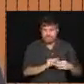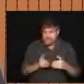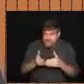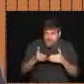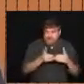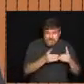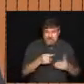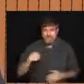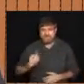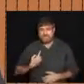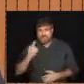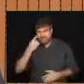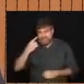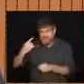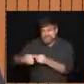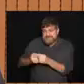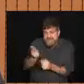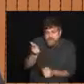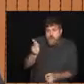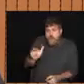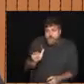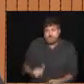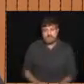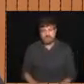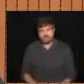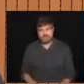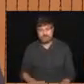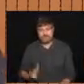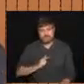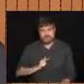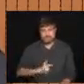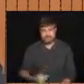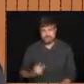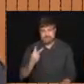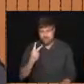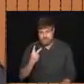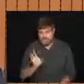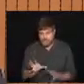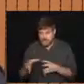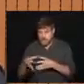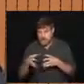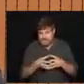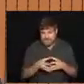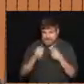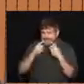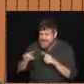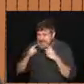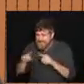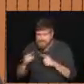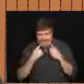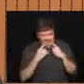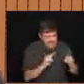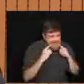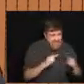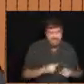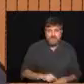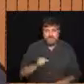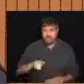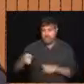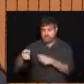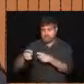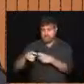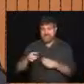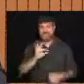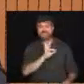que a gente tem visto em outras cidades. Tem duas categorias que são muito criticadas, que é médico